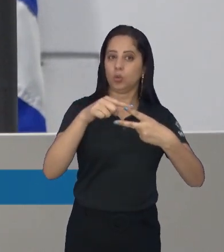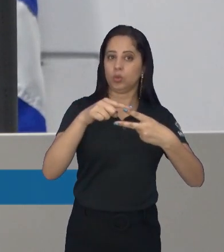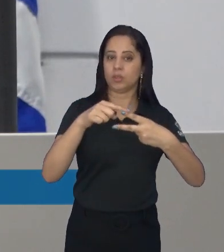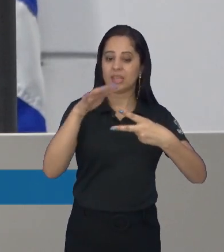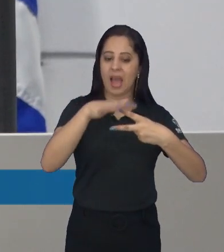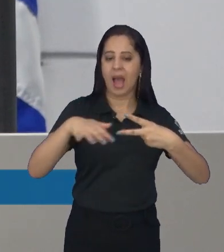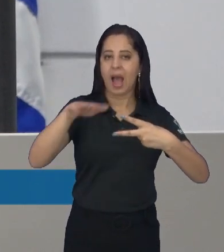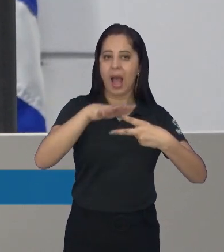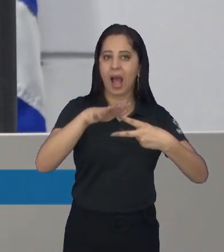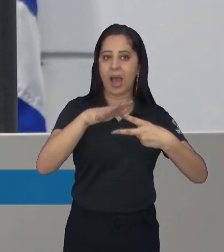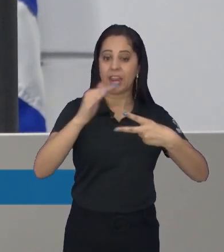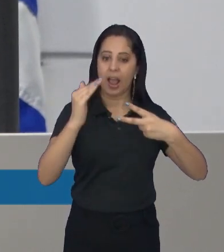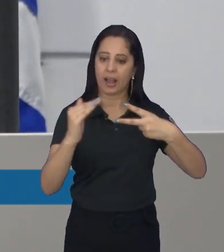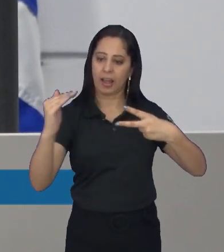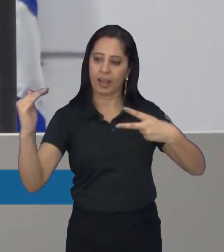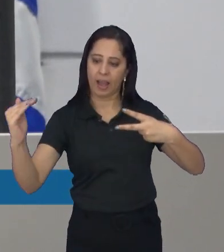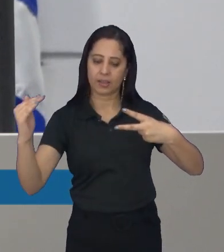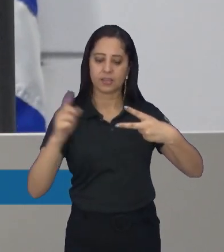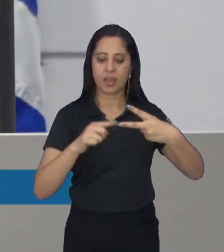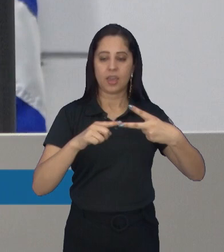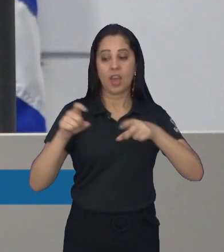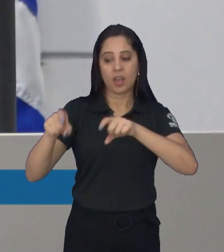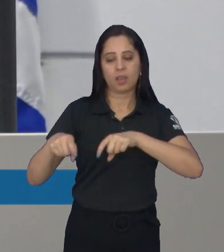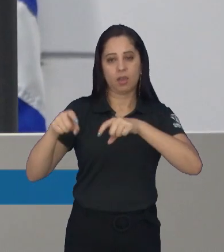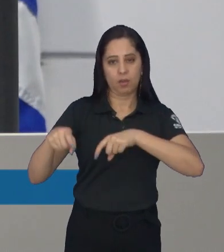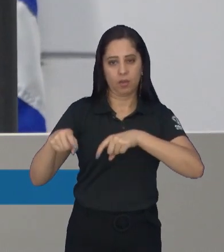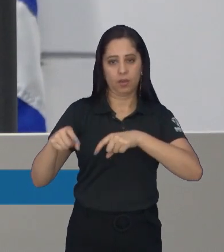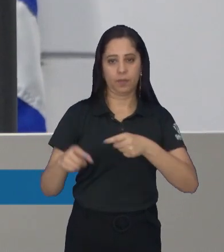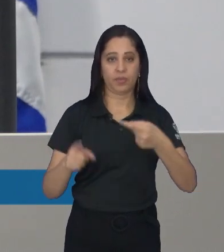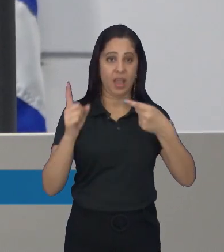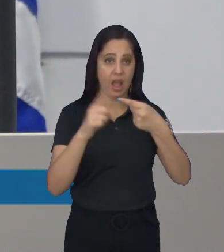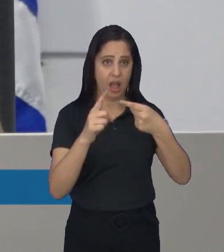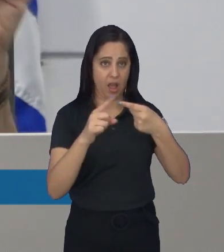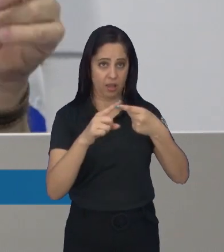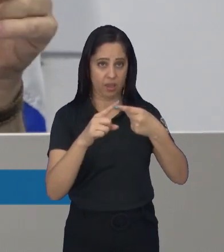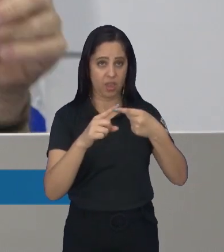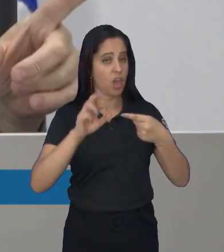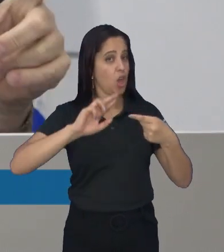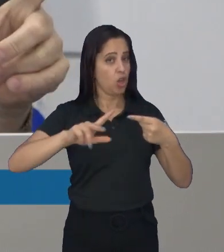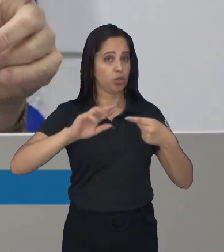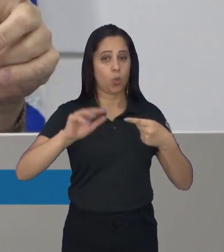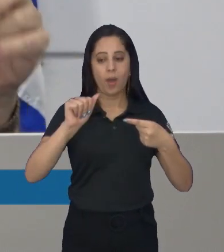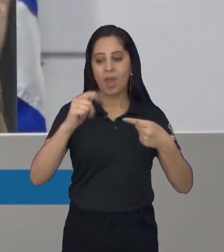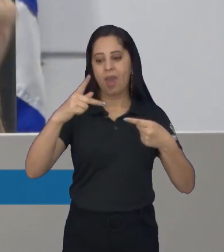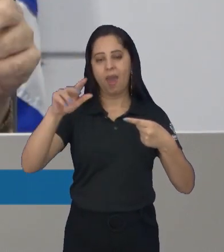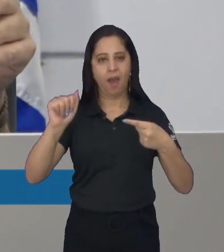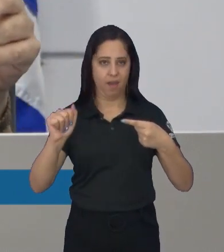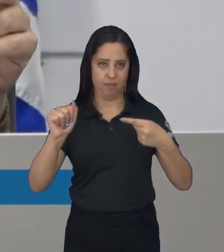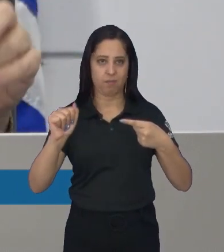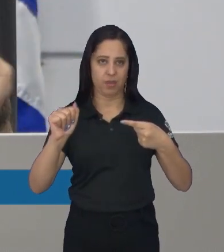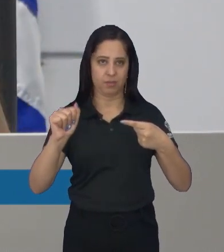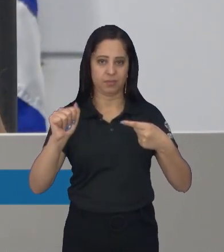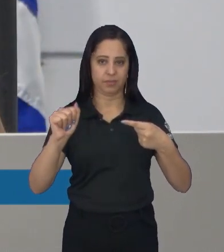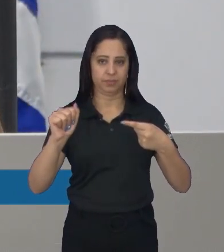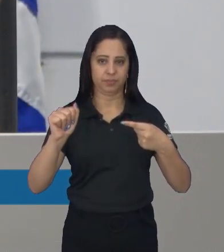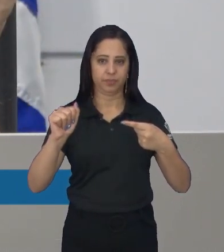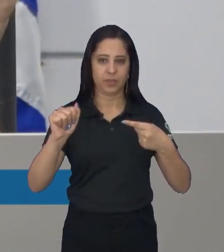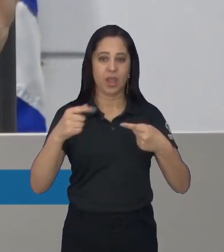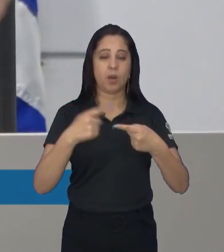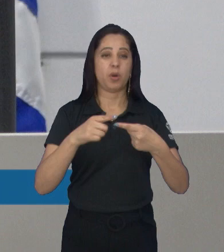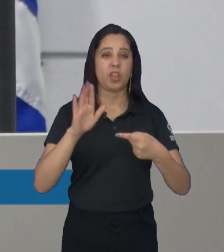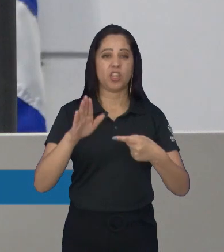tem a zona rural a zona urbana Ela não é uma aba na zona urbana por força já de uma expansão de um plano diretor de